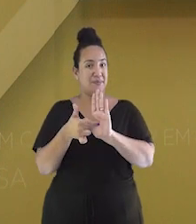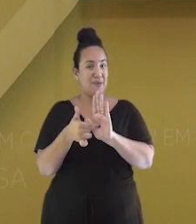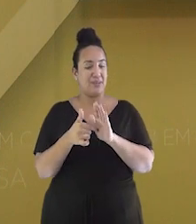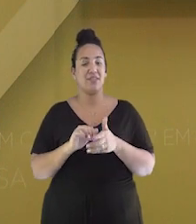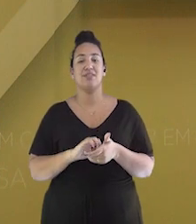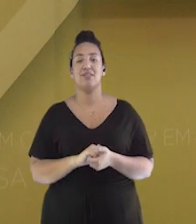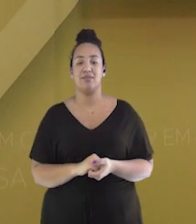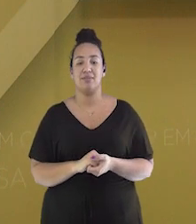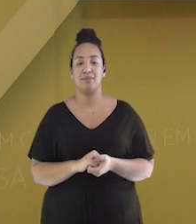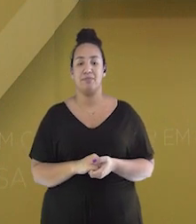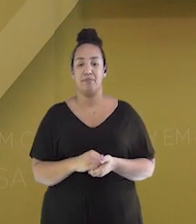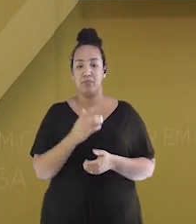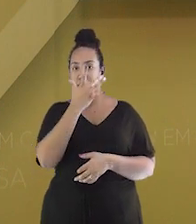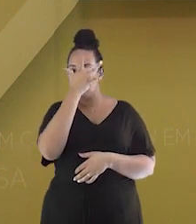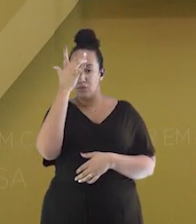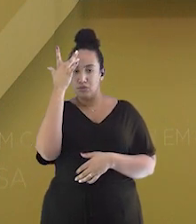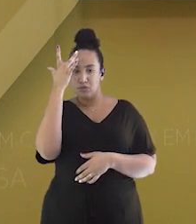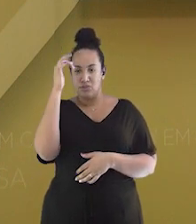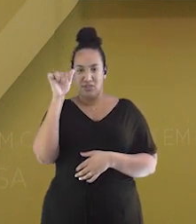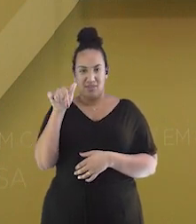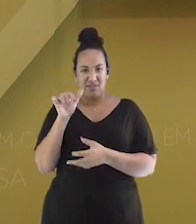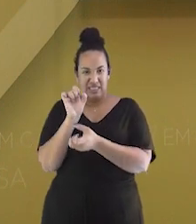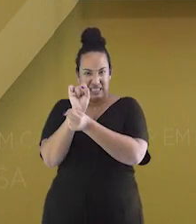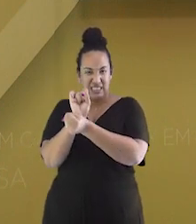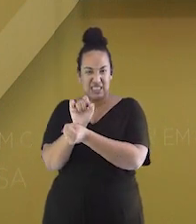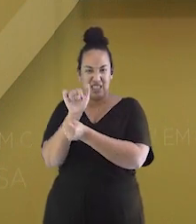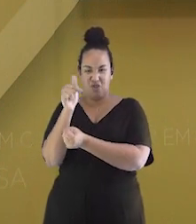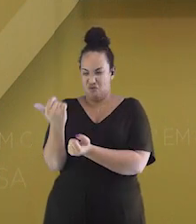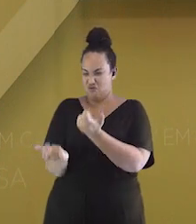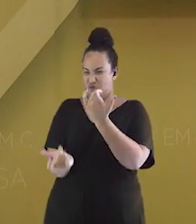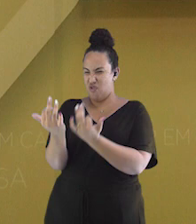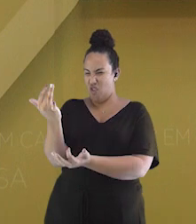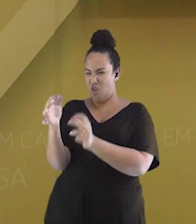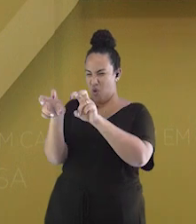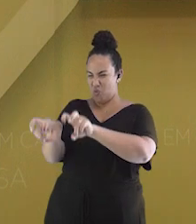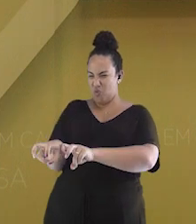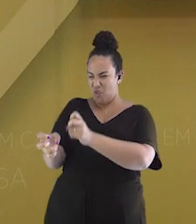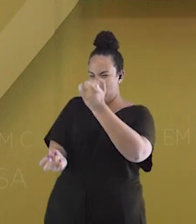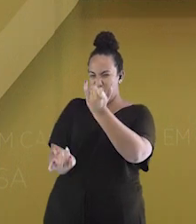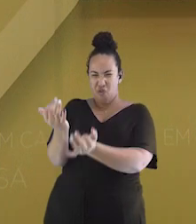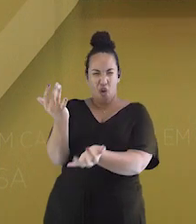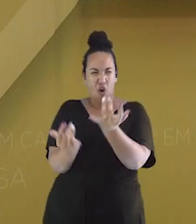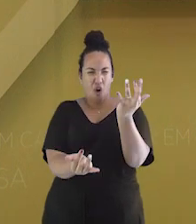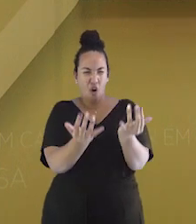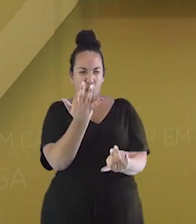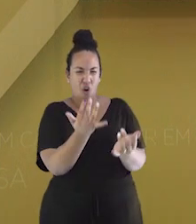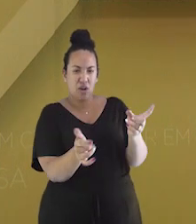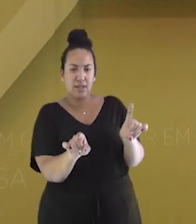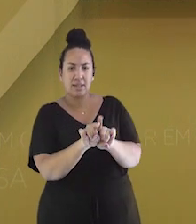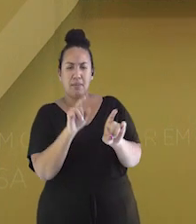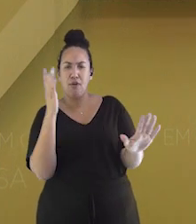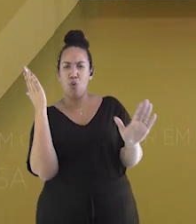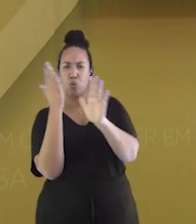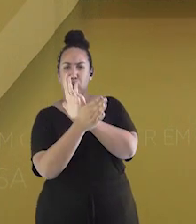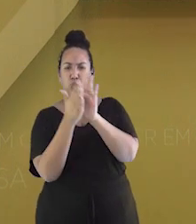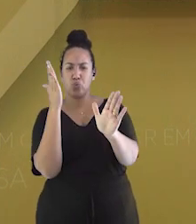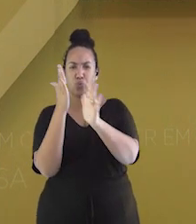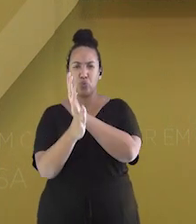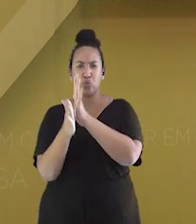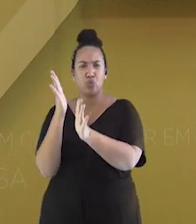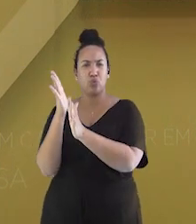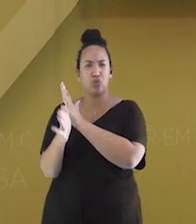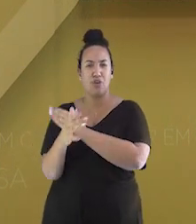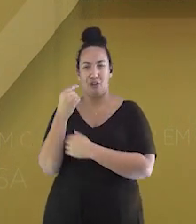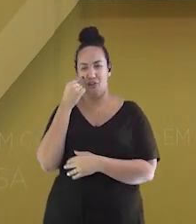Os escravos colocando fogo ali em muitos locais de escravidão, e fugindo aqui, como nós percebemos nessa